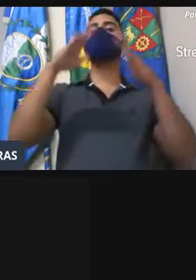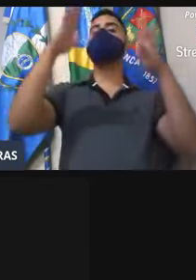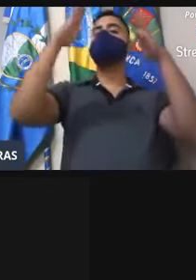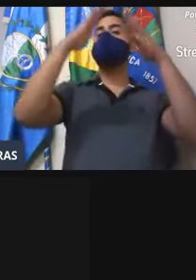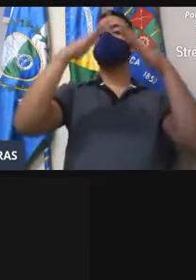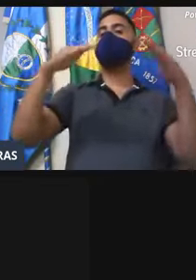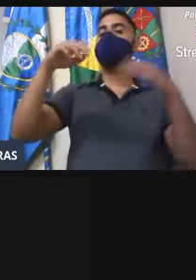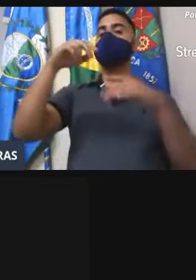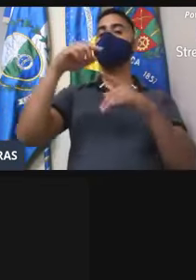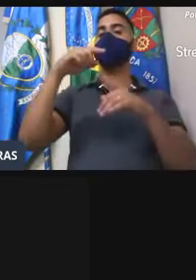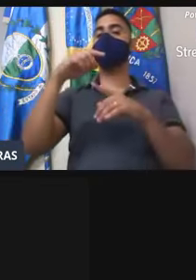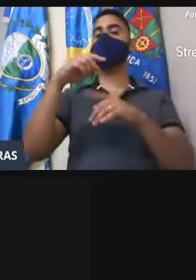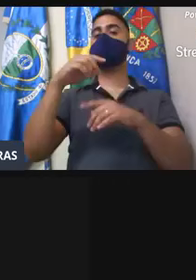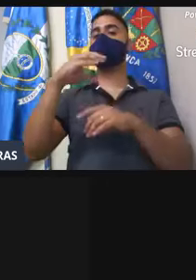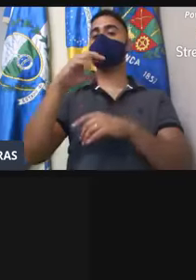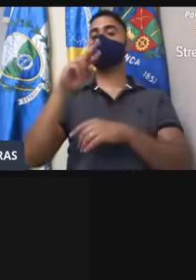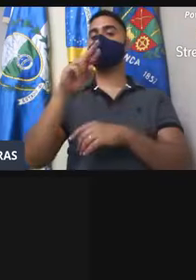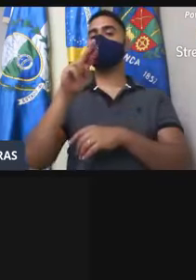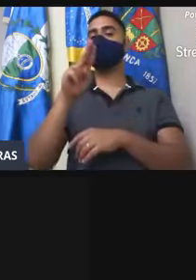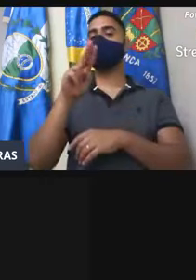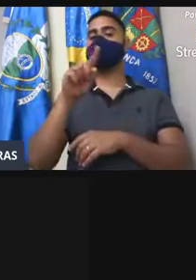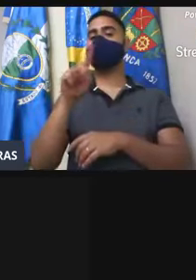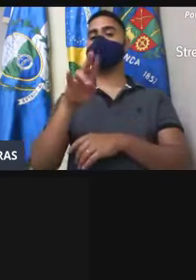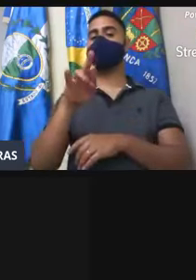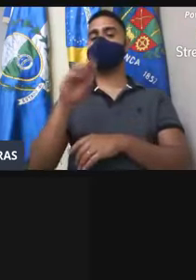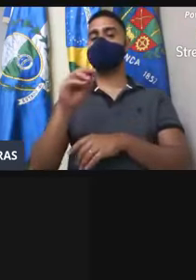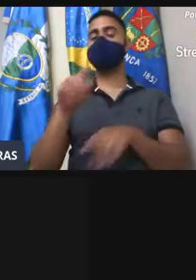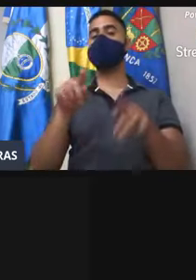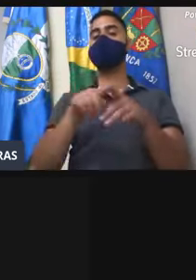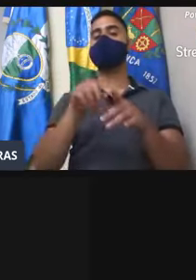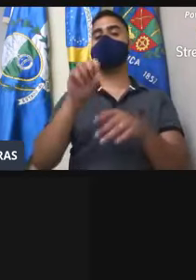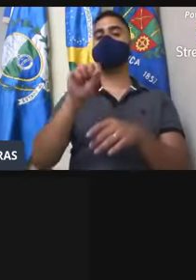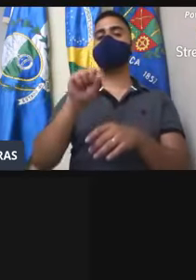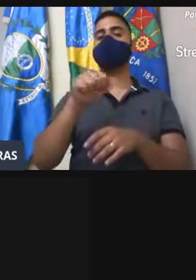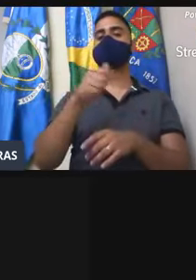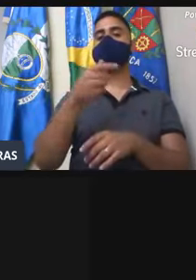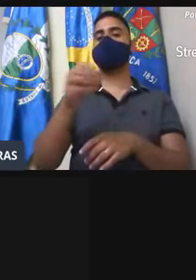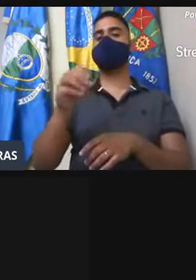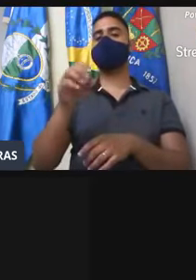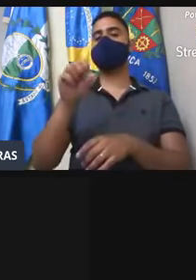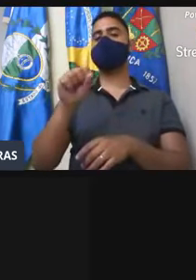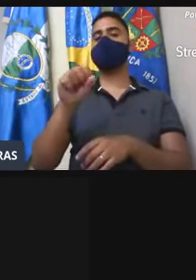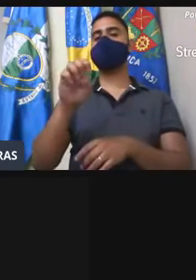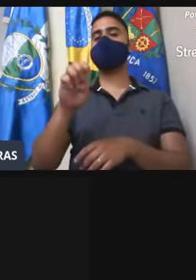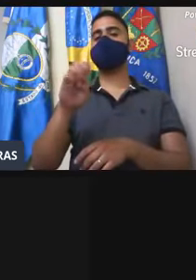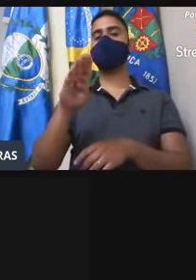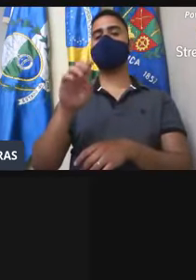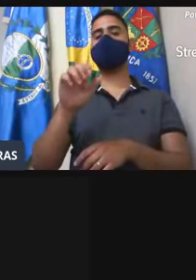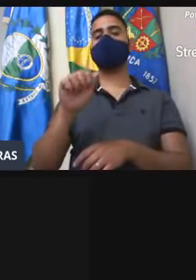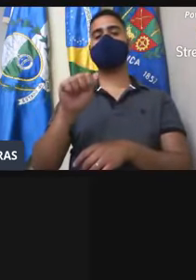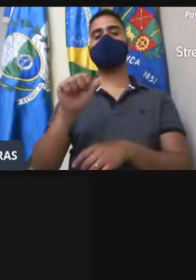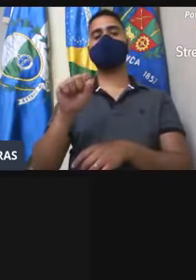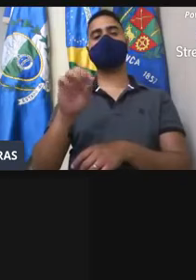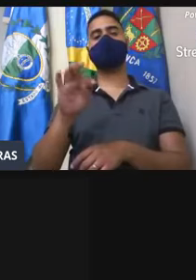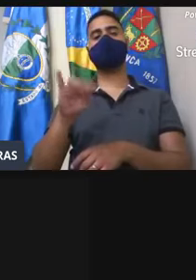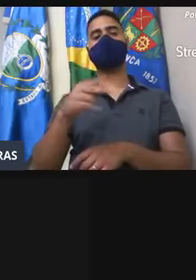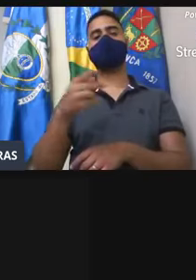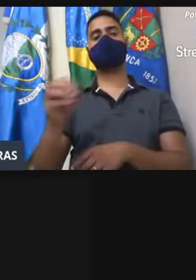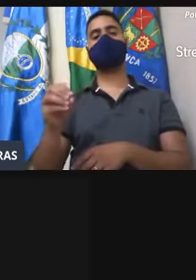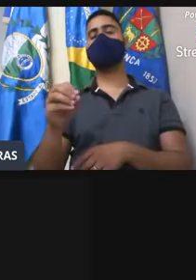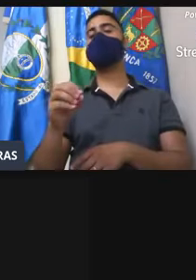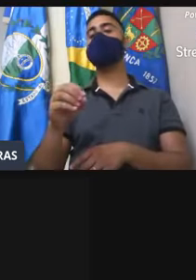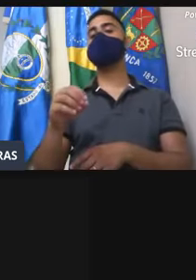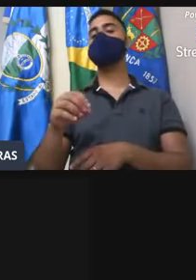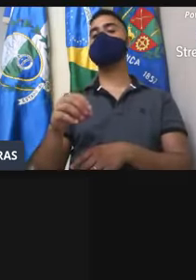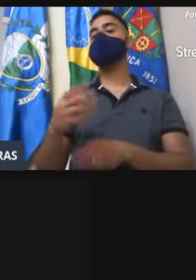Isabel, Morro do Cruzeiro e Morro São Sebastião, doar aquelas propriedades para que aquelas pessoas tenham um documento